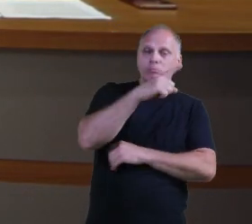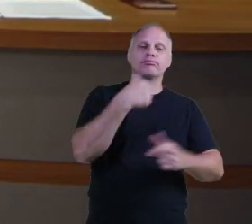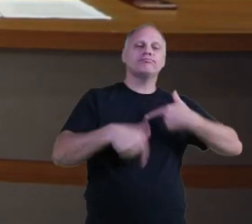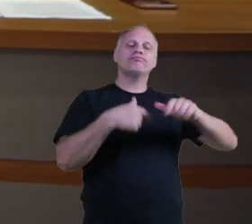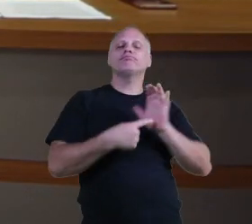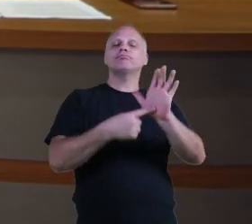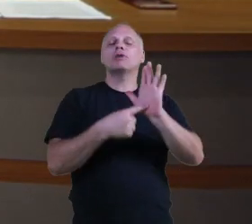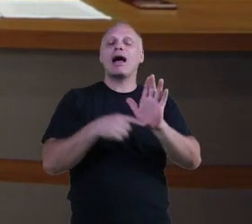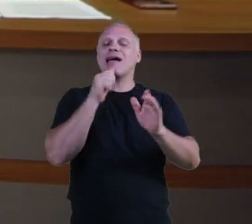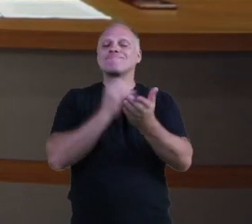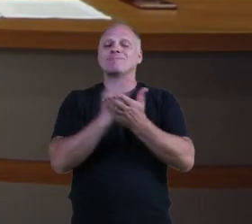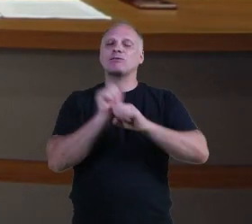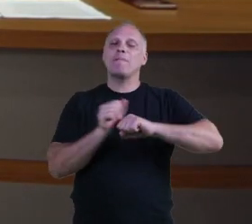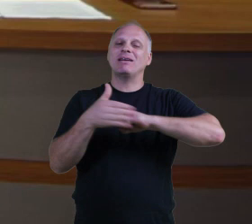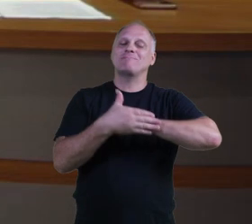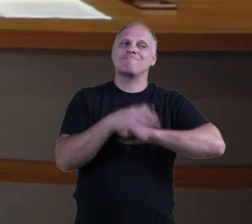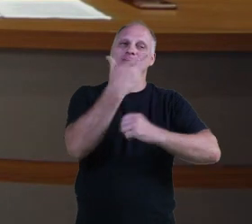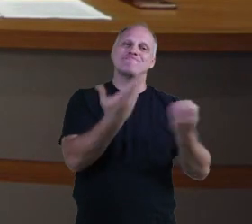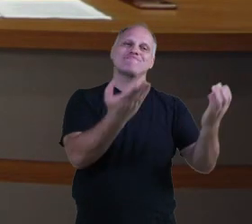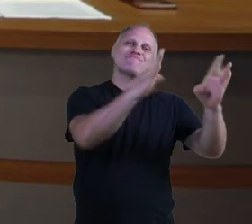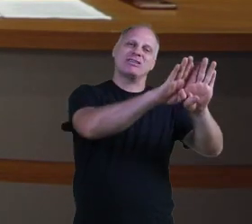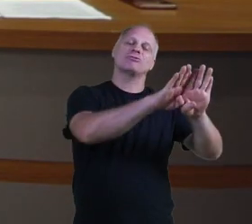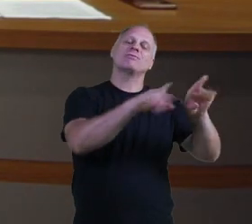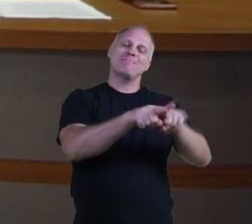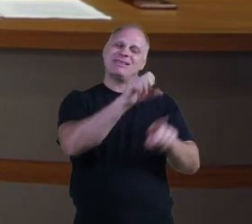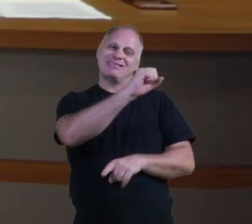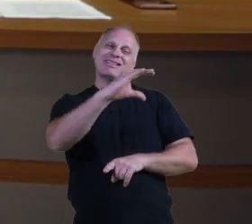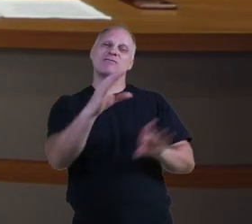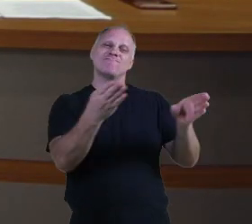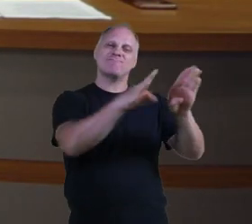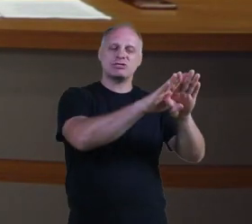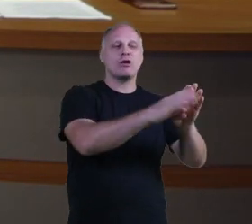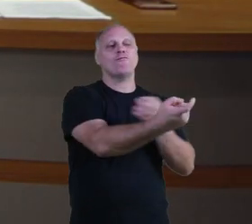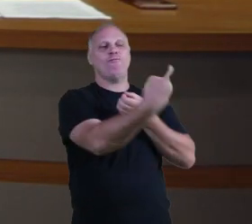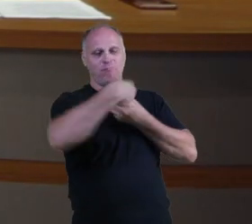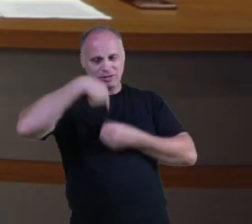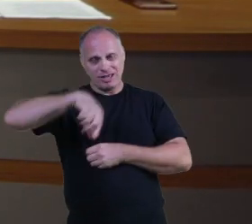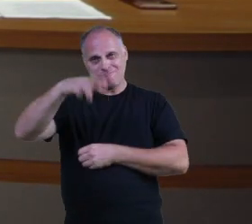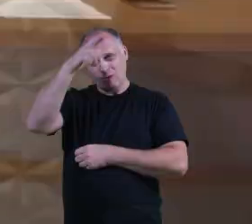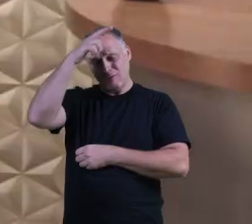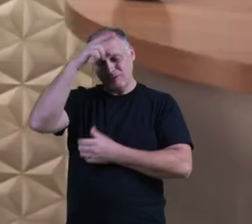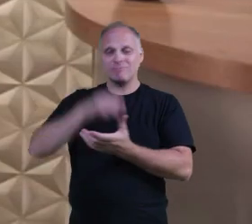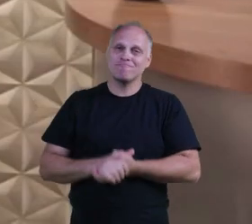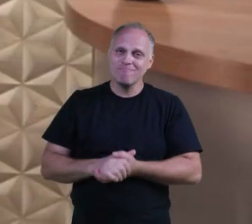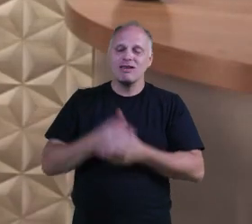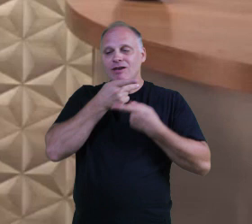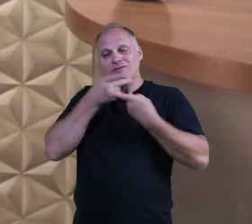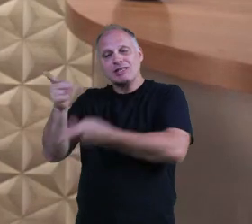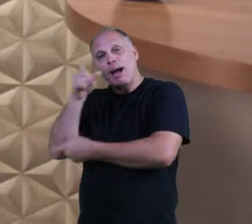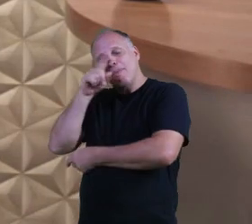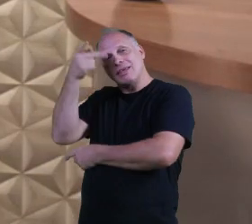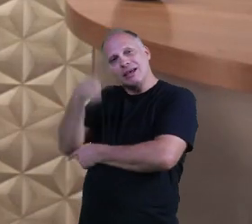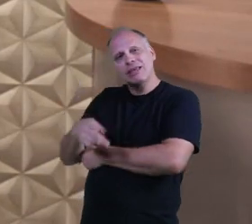falecimento de um dos proprietários, eles me pediram o prédio e eu tive que entregar. Fui para Santa